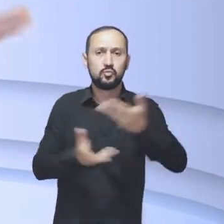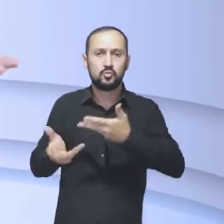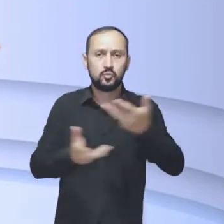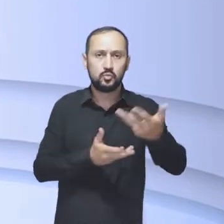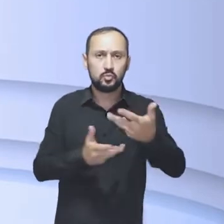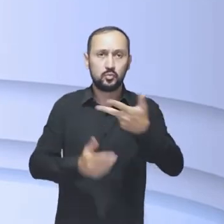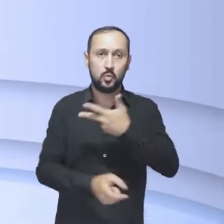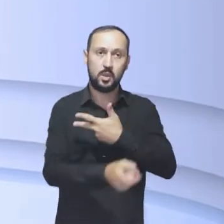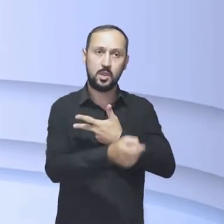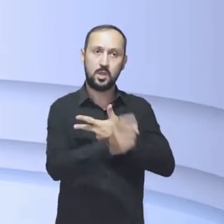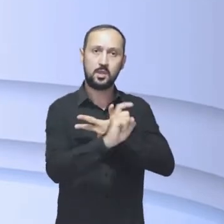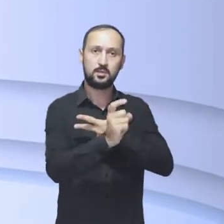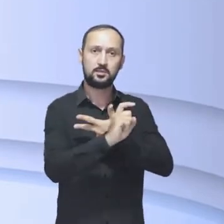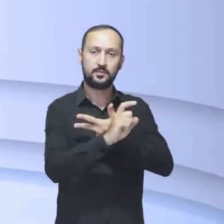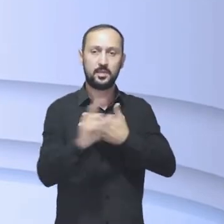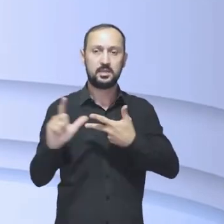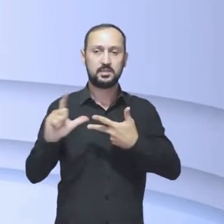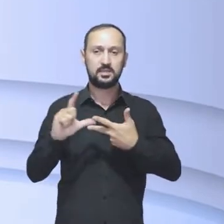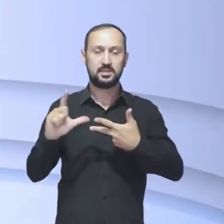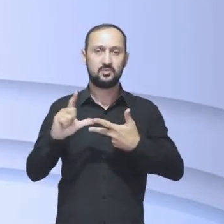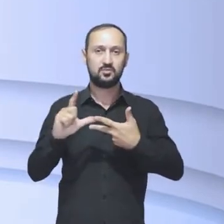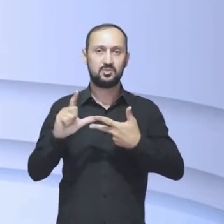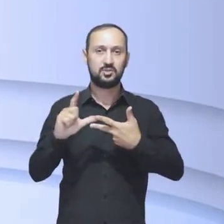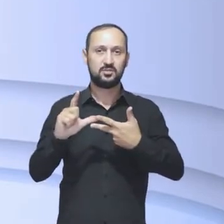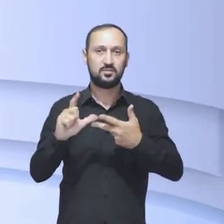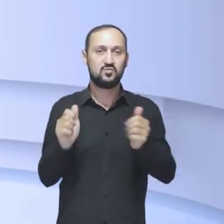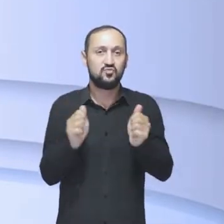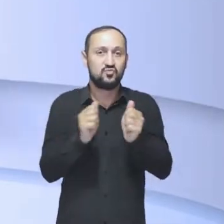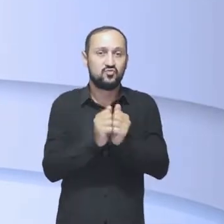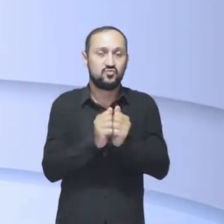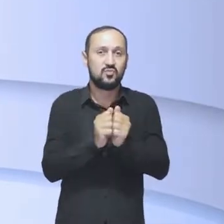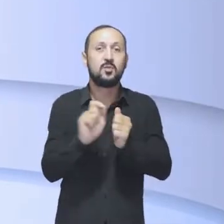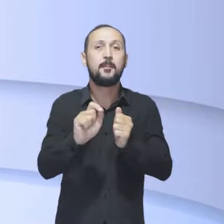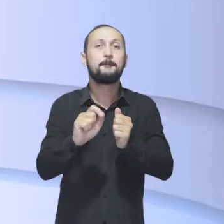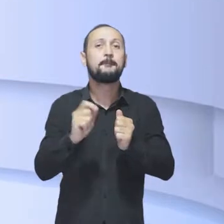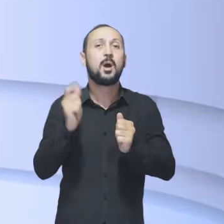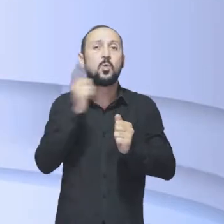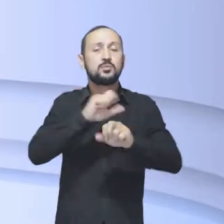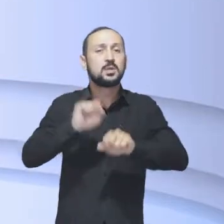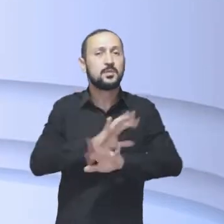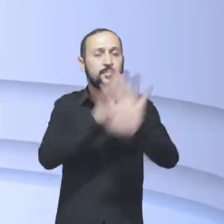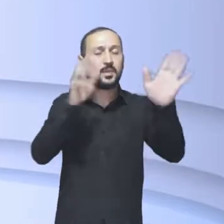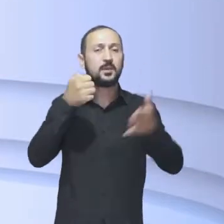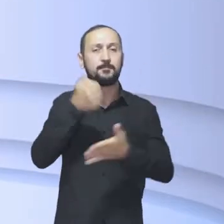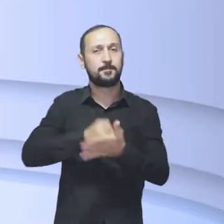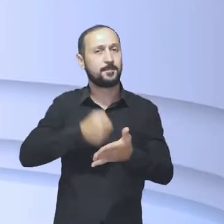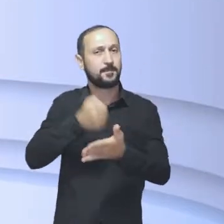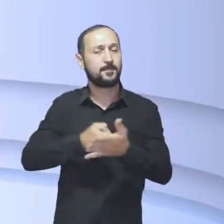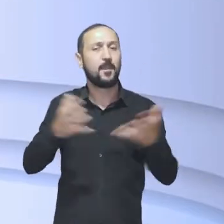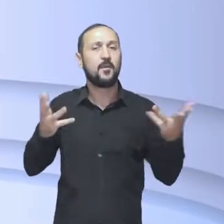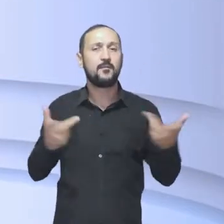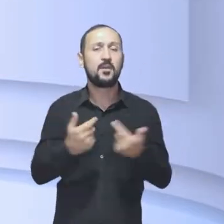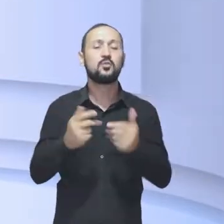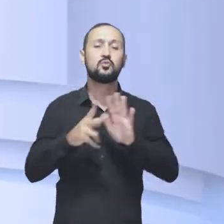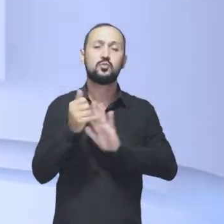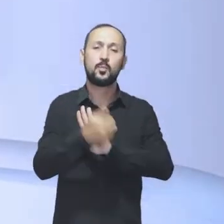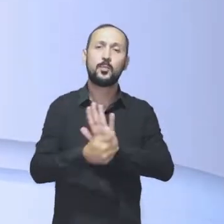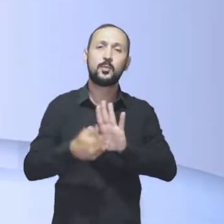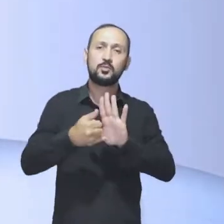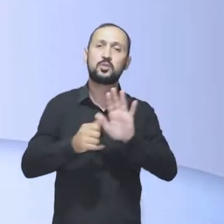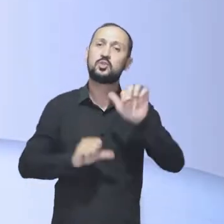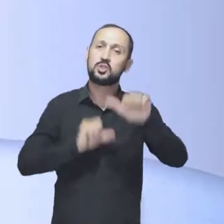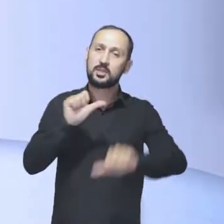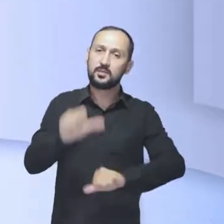poderes executivo e legislativo na garantia da transparência e eficácia dos projetos que se